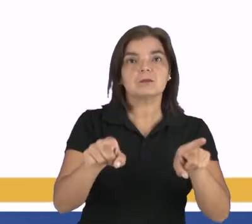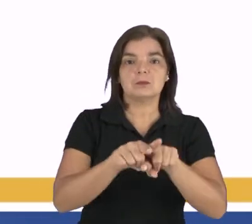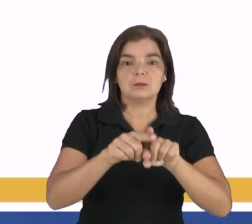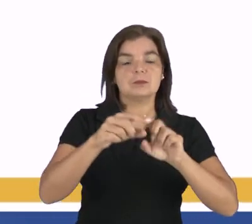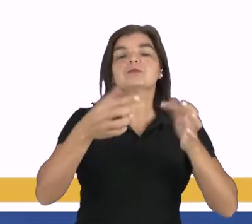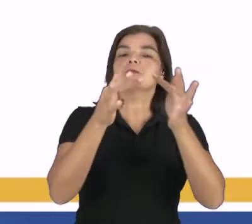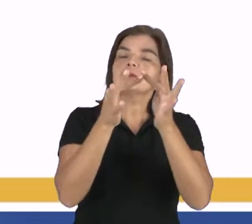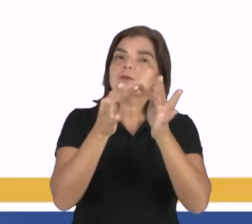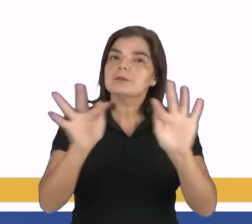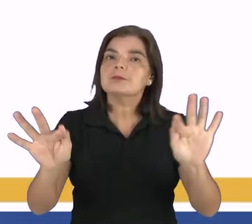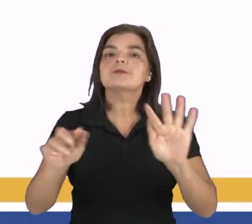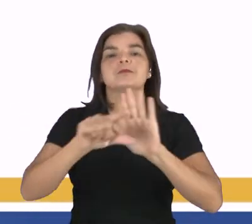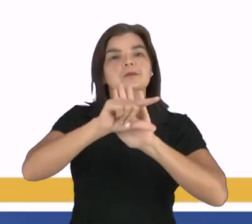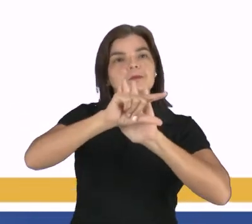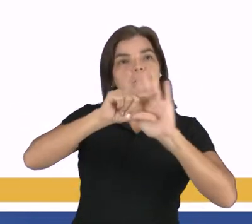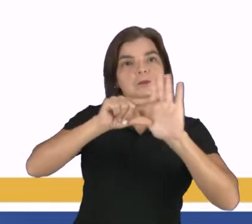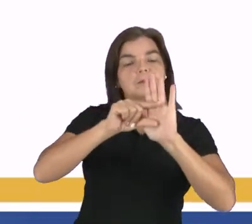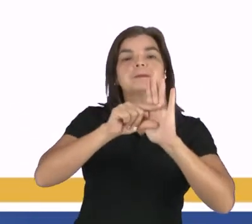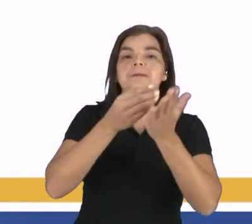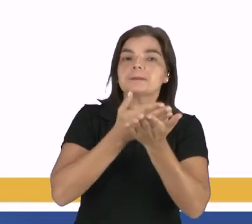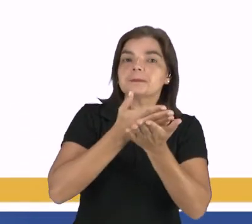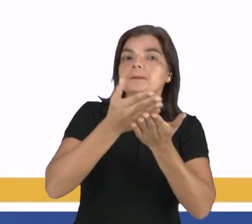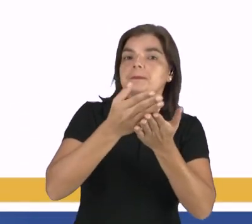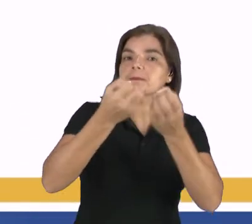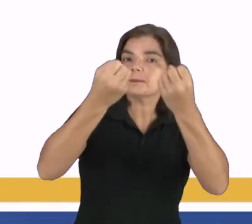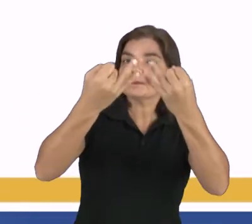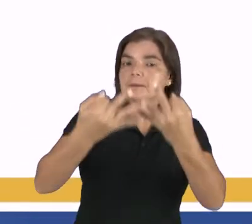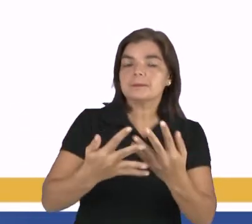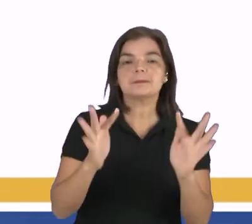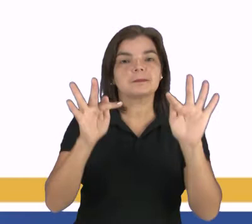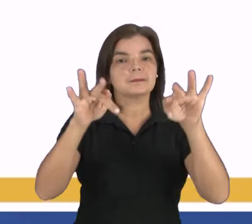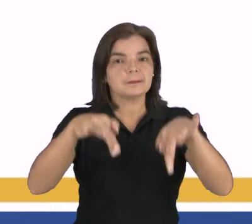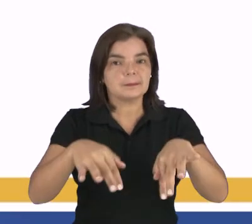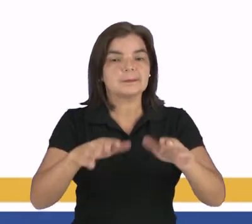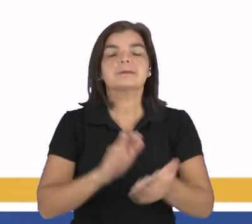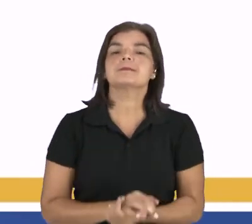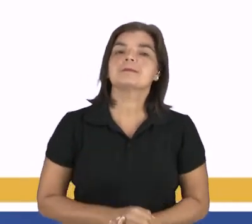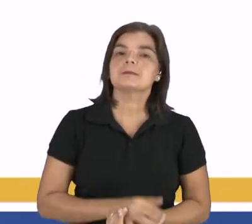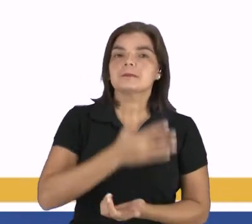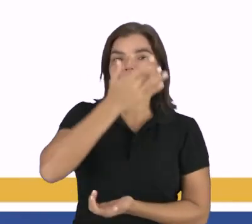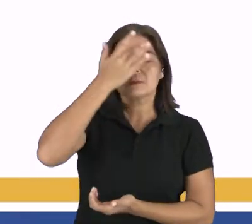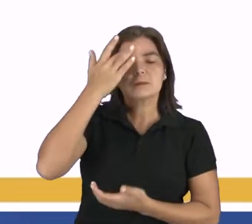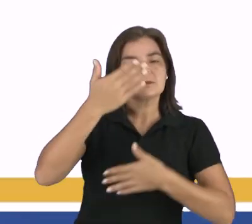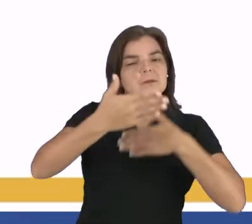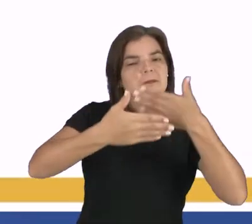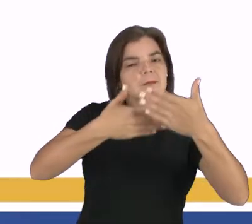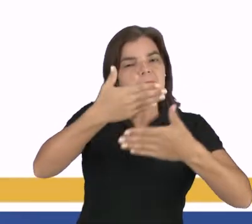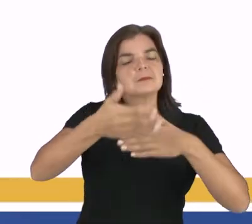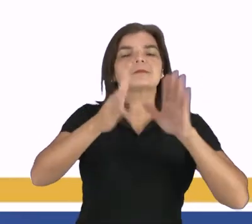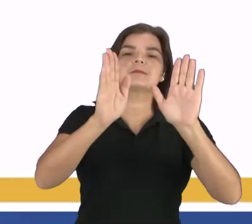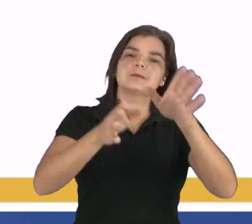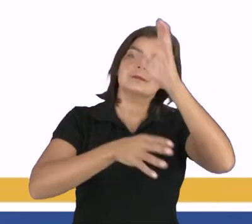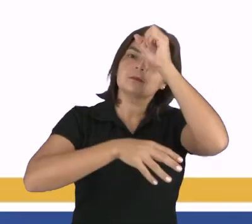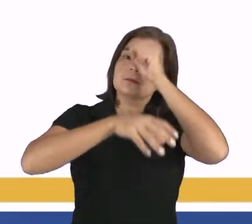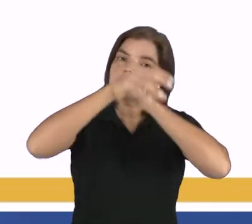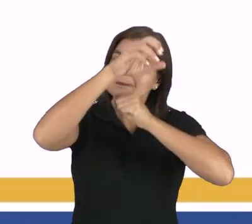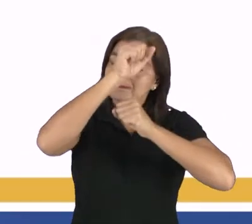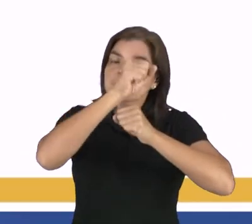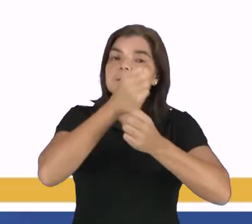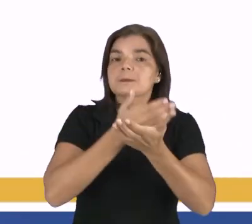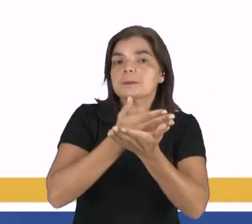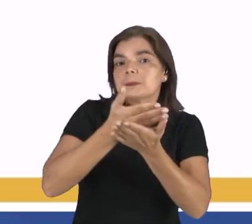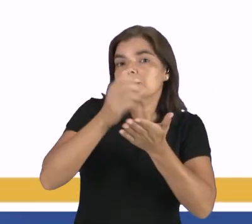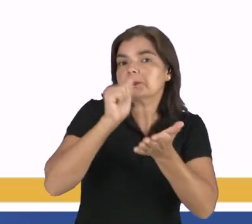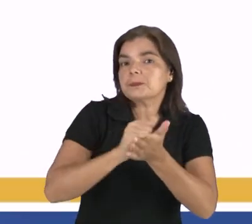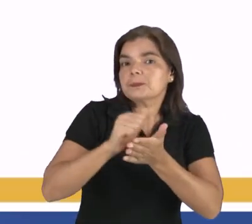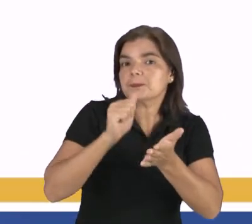por frases, parágrafos, introdução, desenvolvimento e conclusão. Aquele processo que a gente já aprende quando